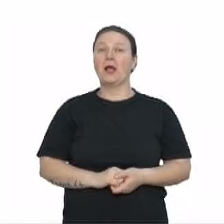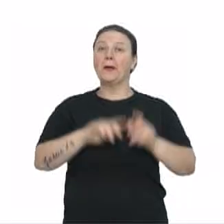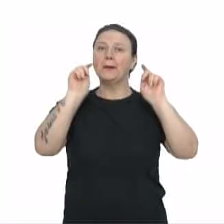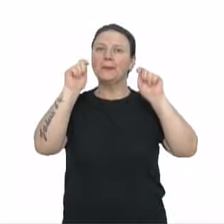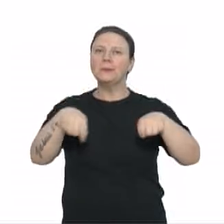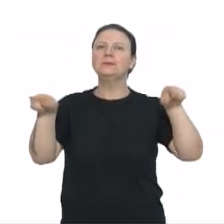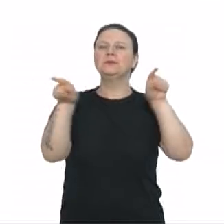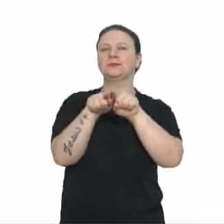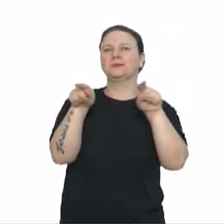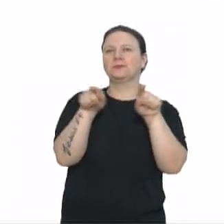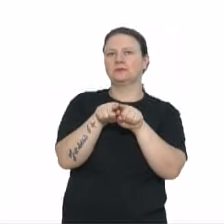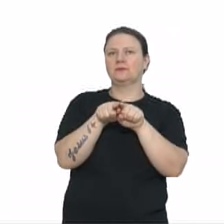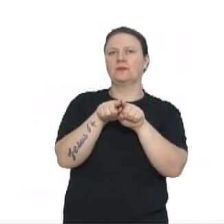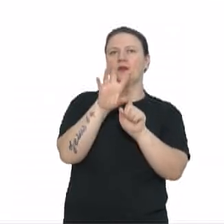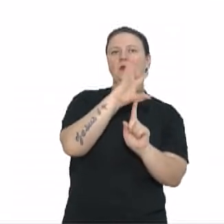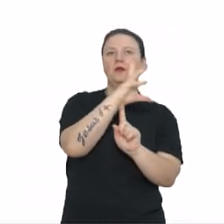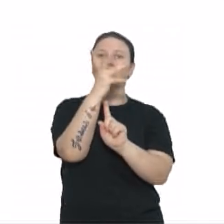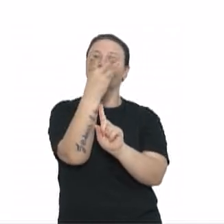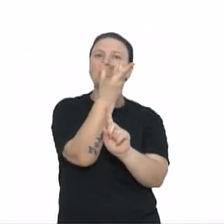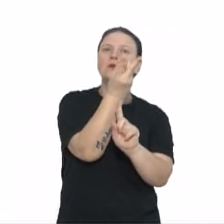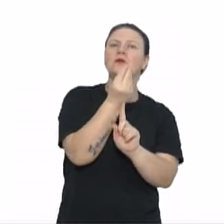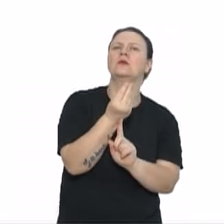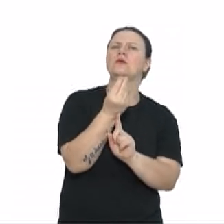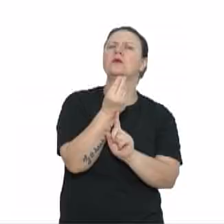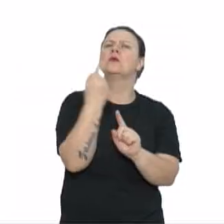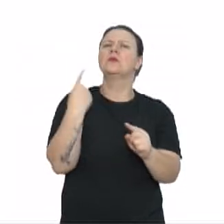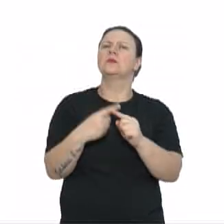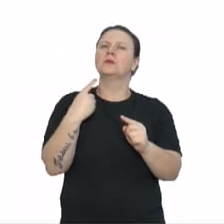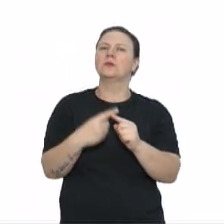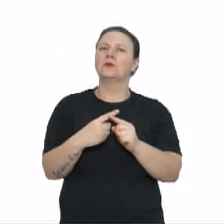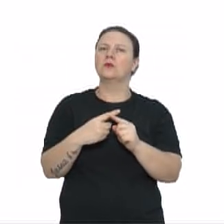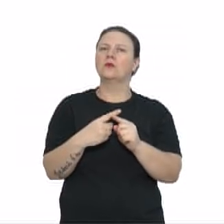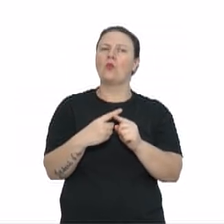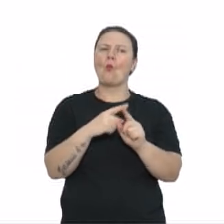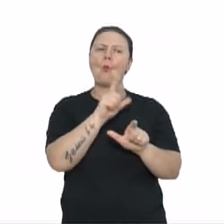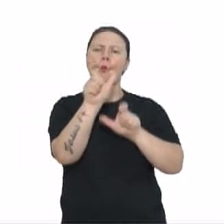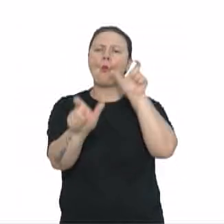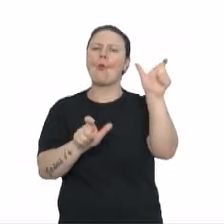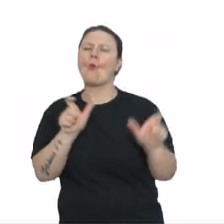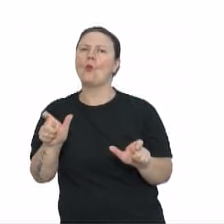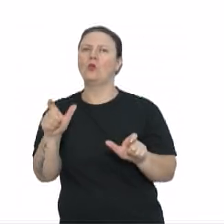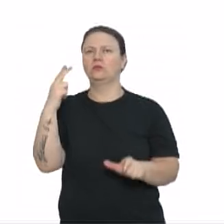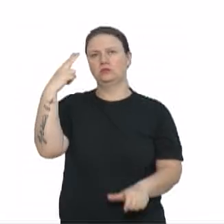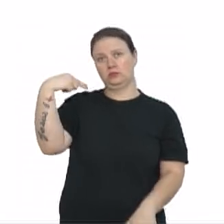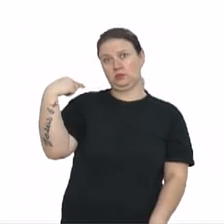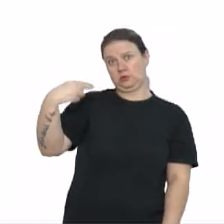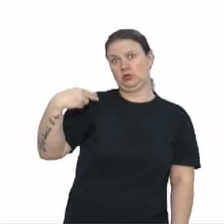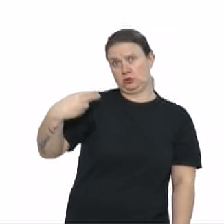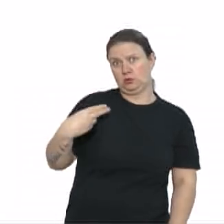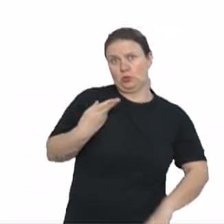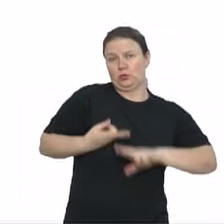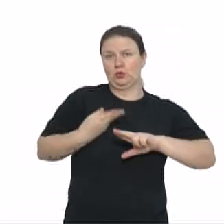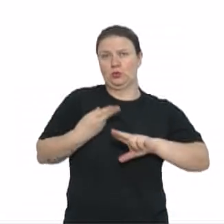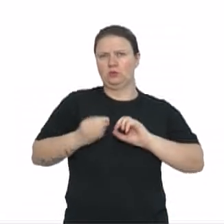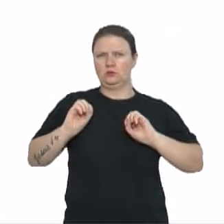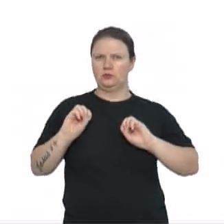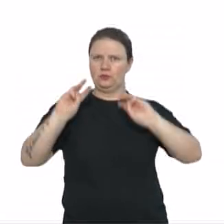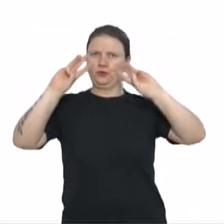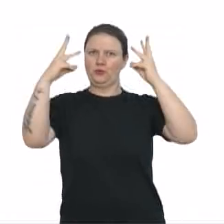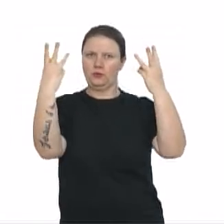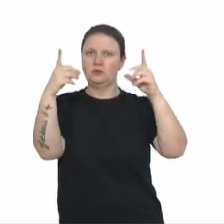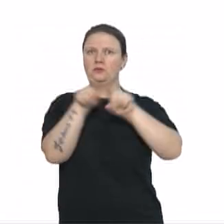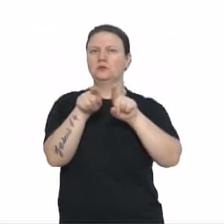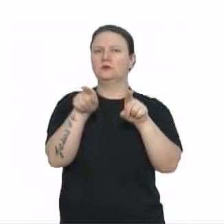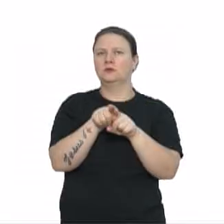Pode ser considerada uma arte, pois muitos artistas de palco a utilizam em shows. No